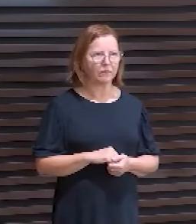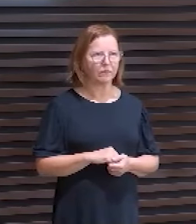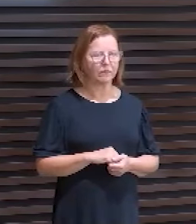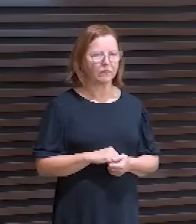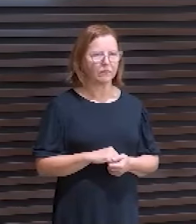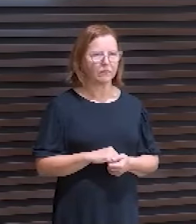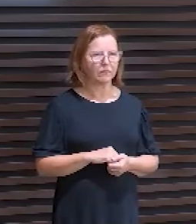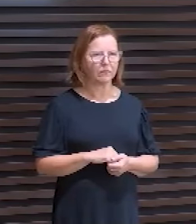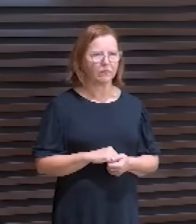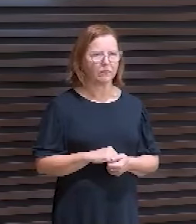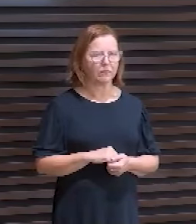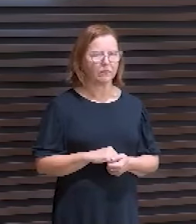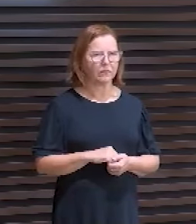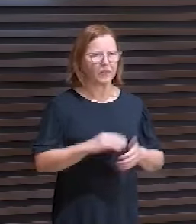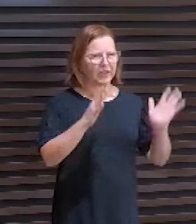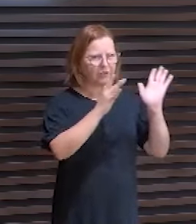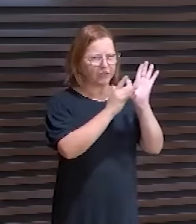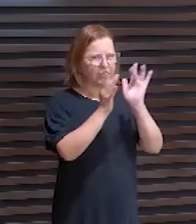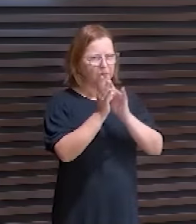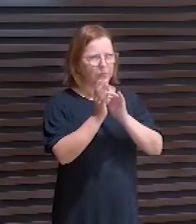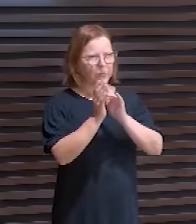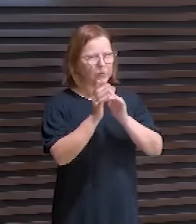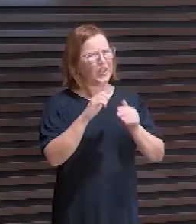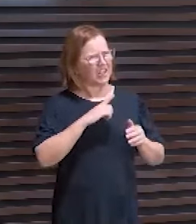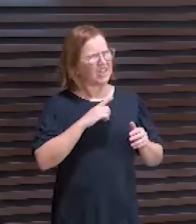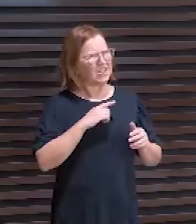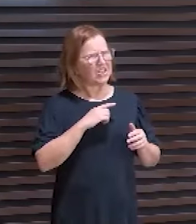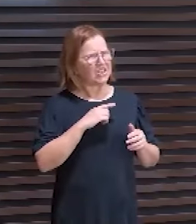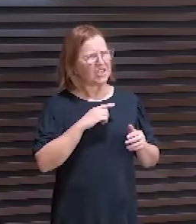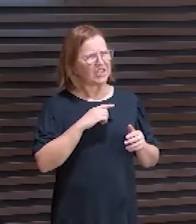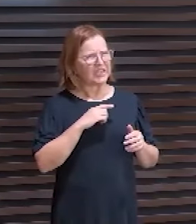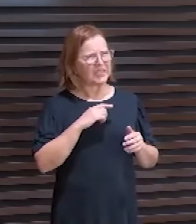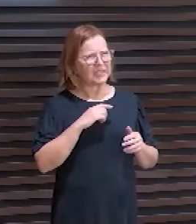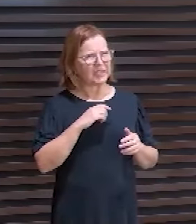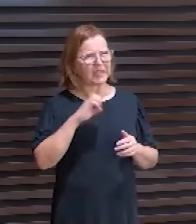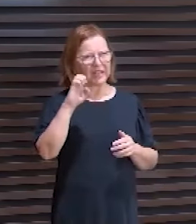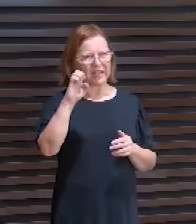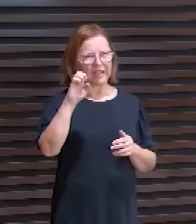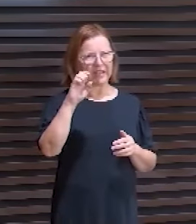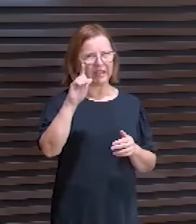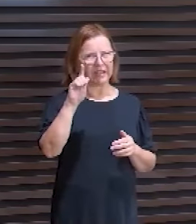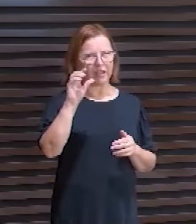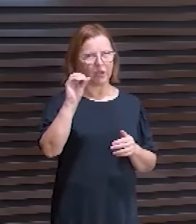de Jesus onde estava a reação de